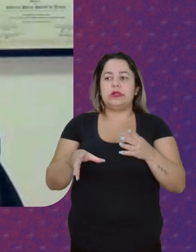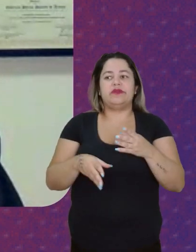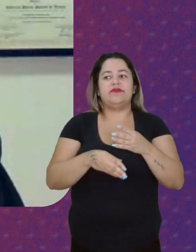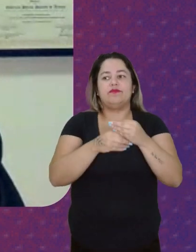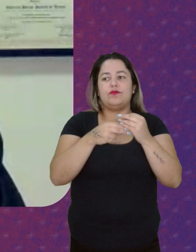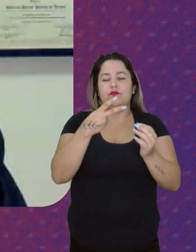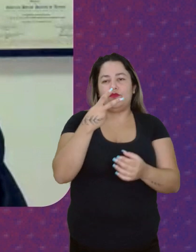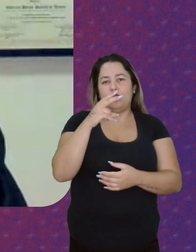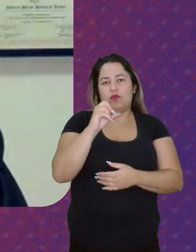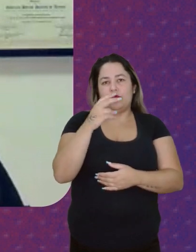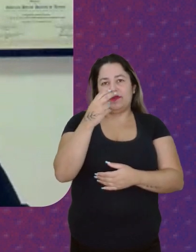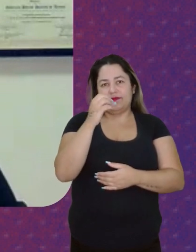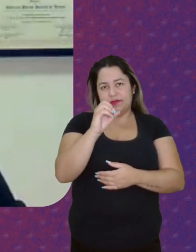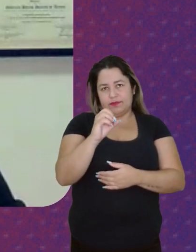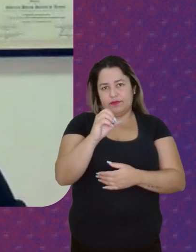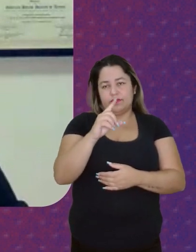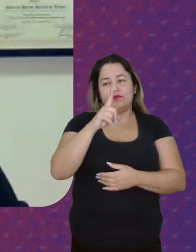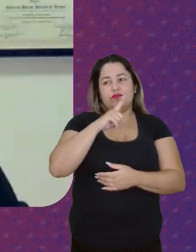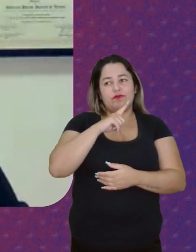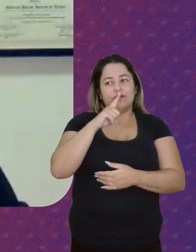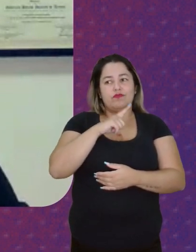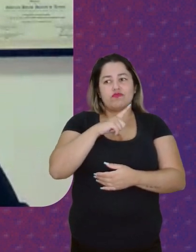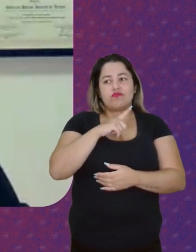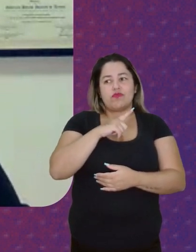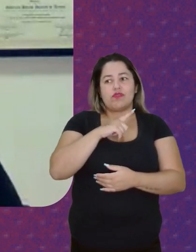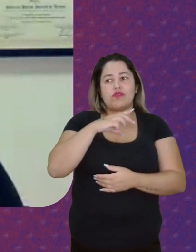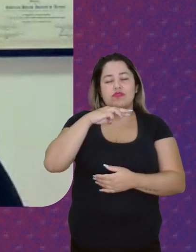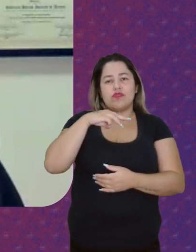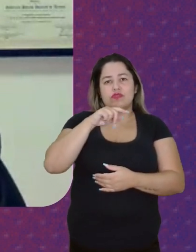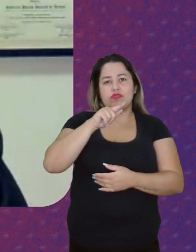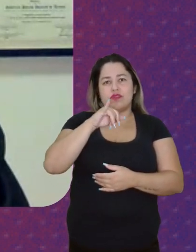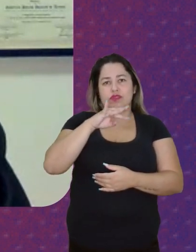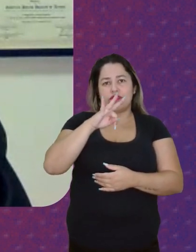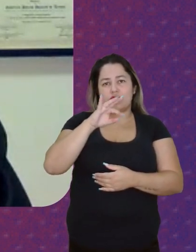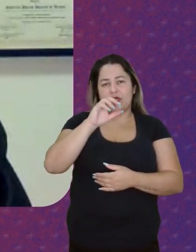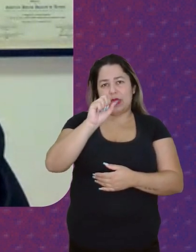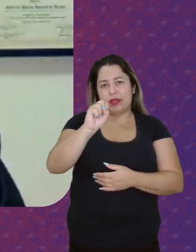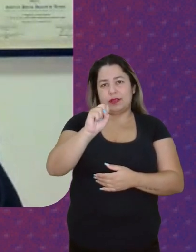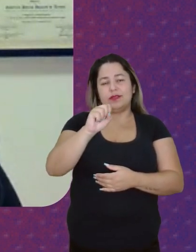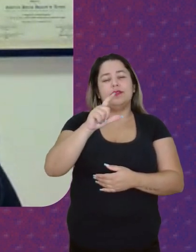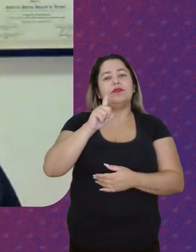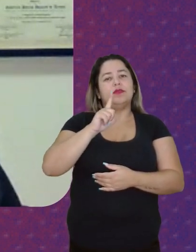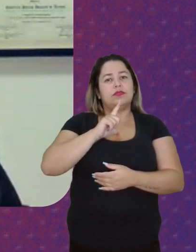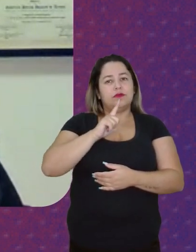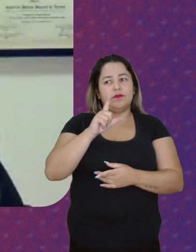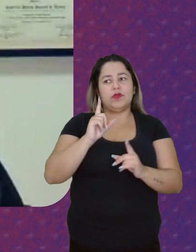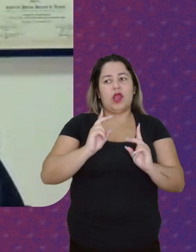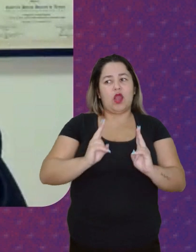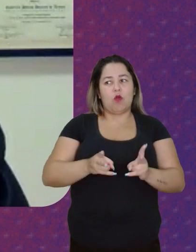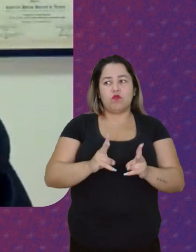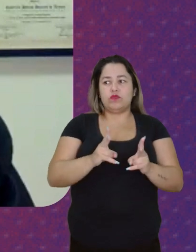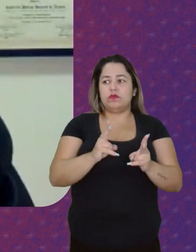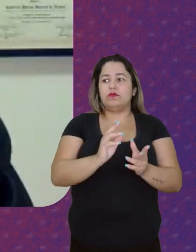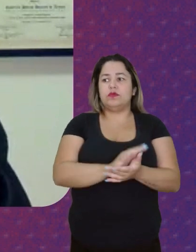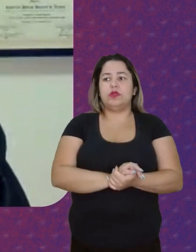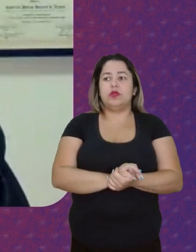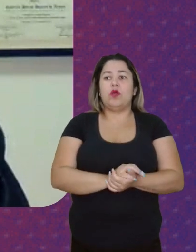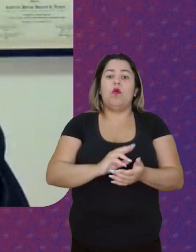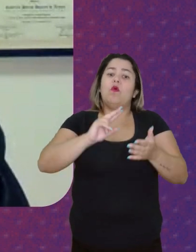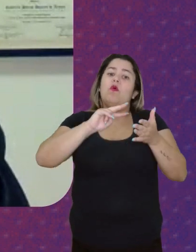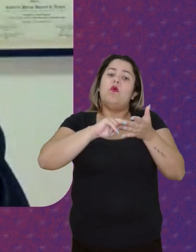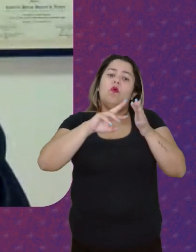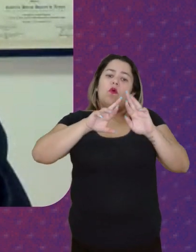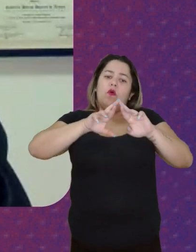de 2020, e ainda temos as coligações majoritárias, essas sim permanecem permitidas. E qual é a